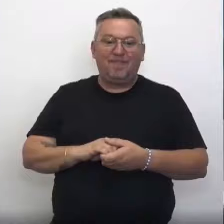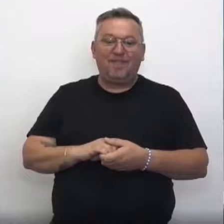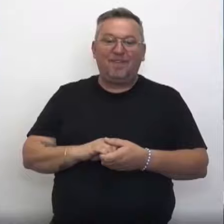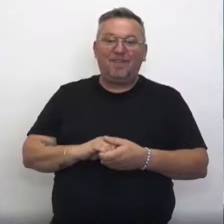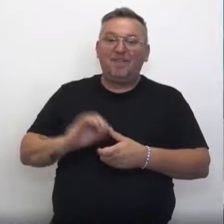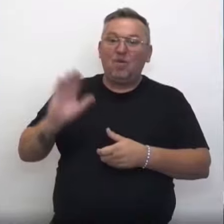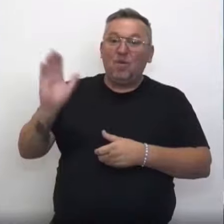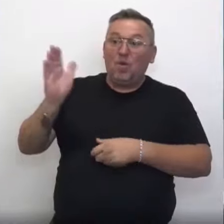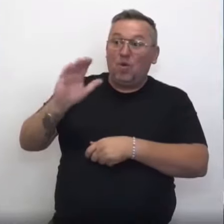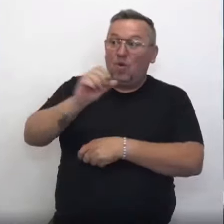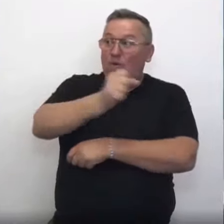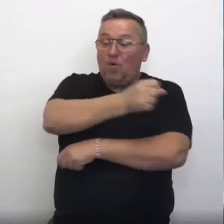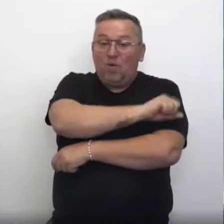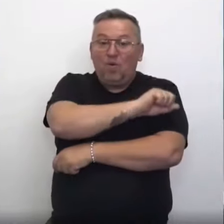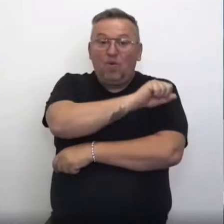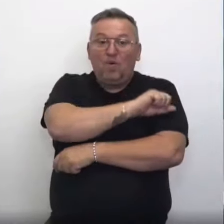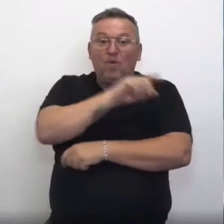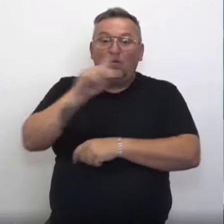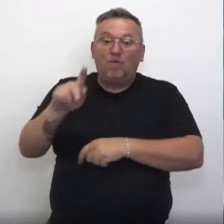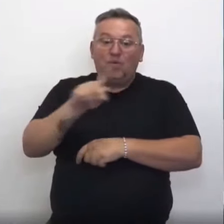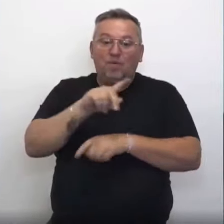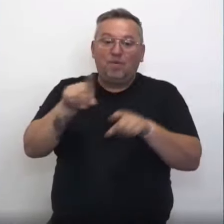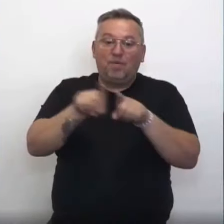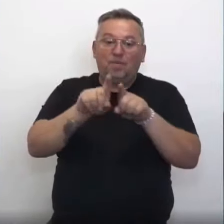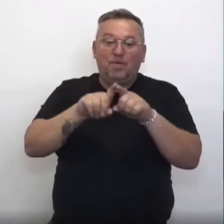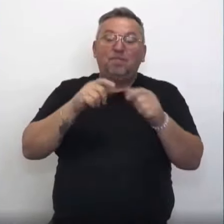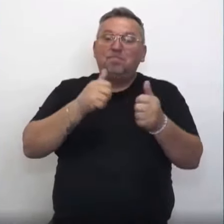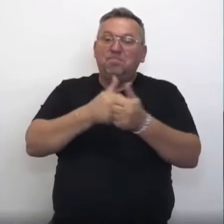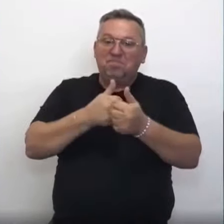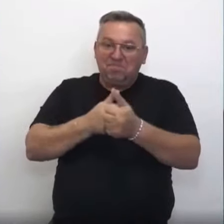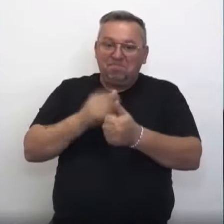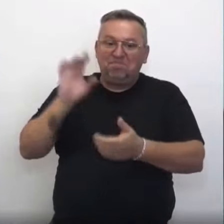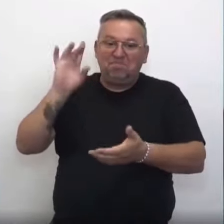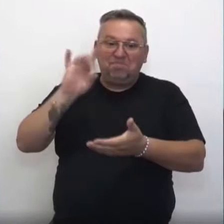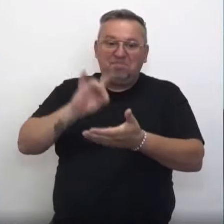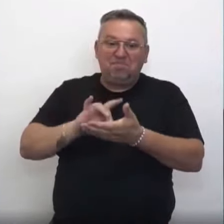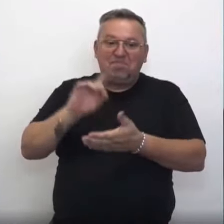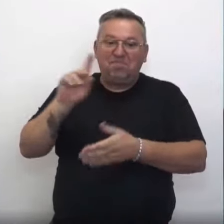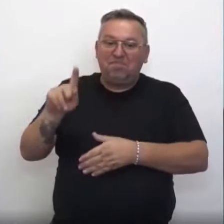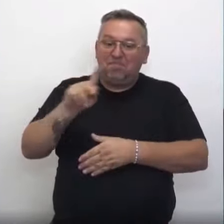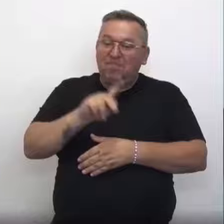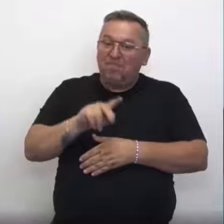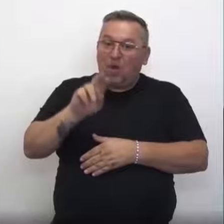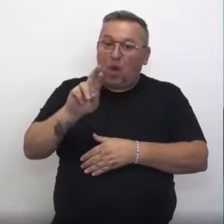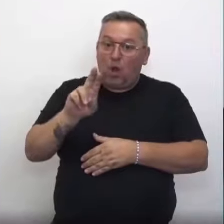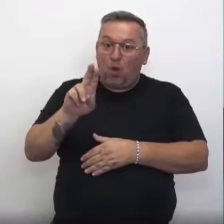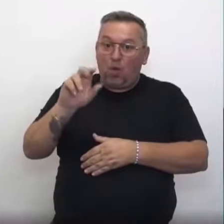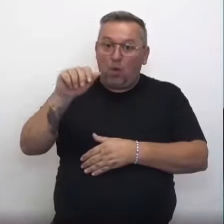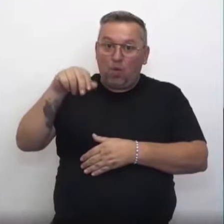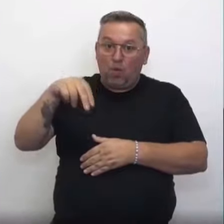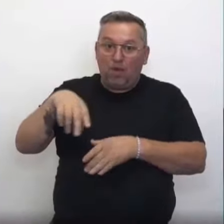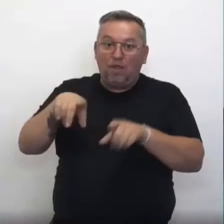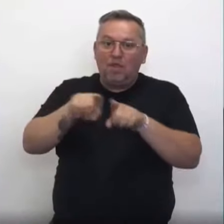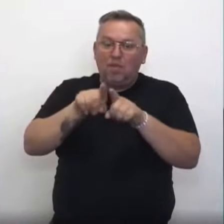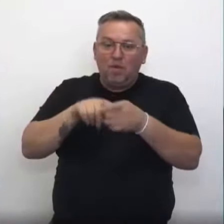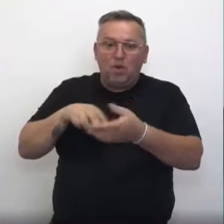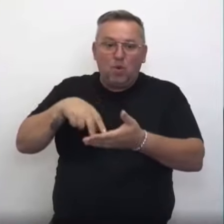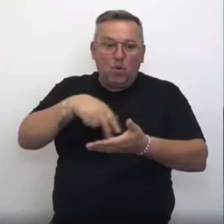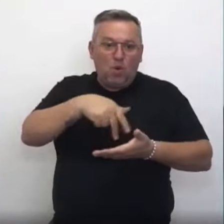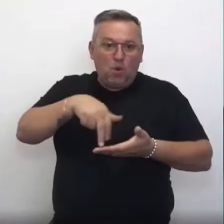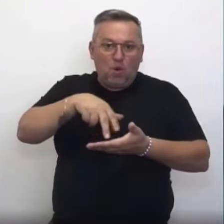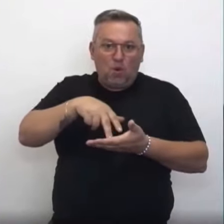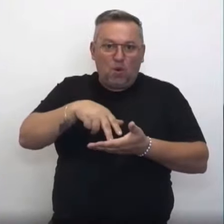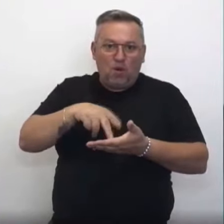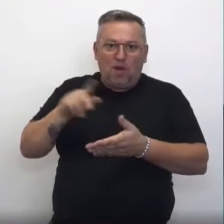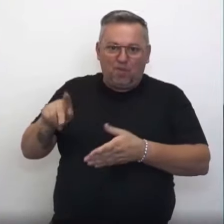Olá, 8º ano, professores e todos que nos acompanham, realmente, né? O professor Juan, ele é passista. A